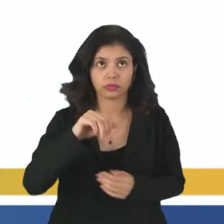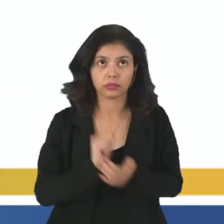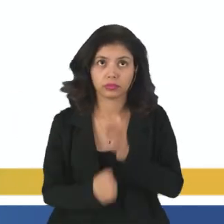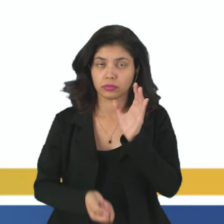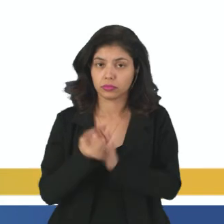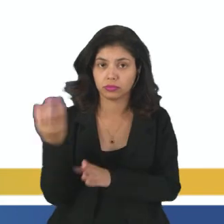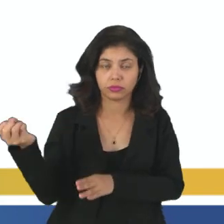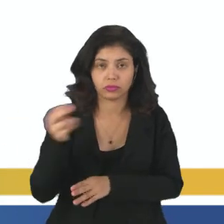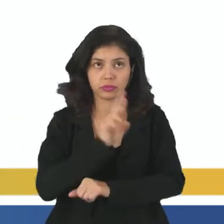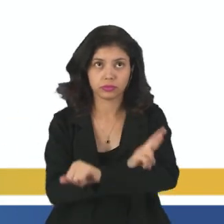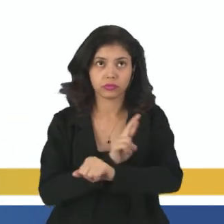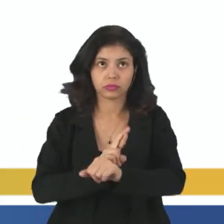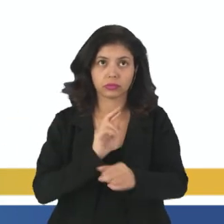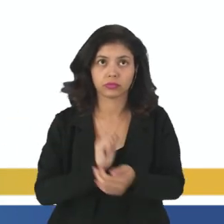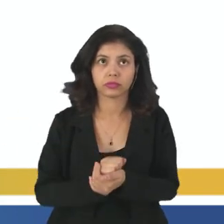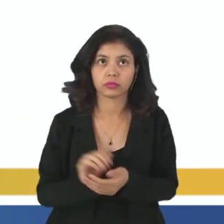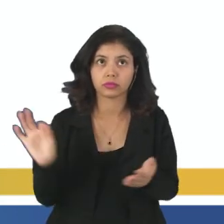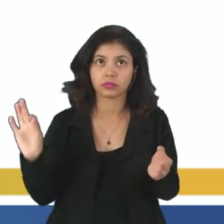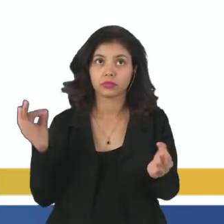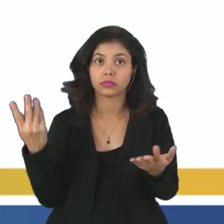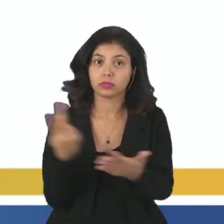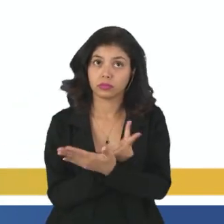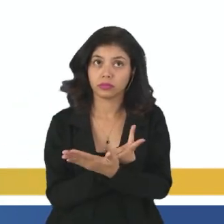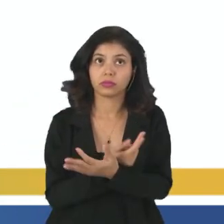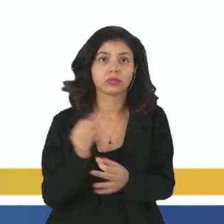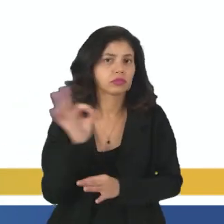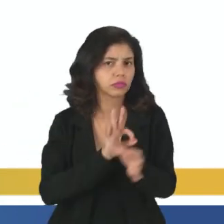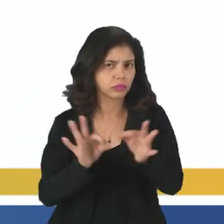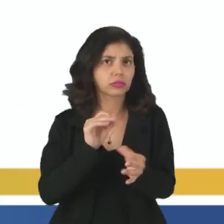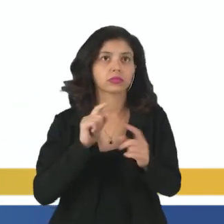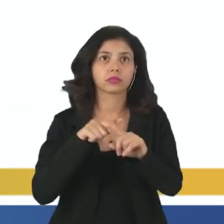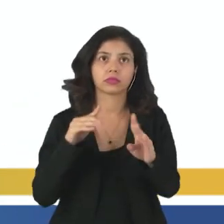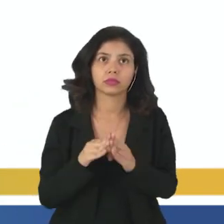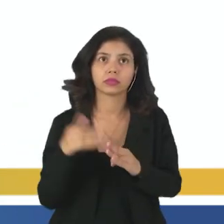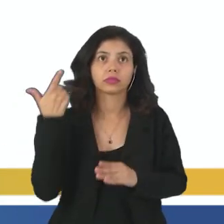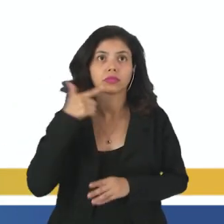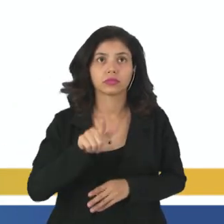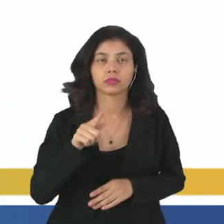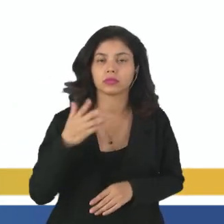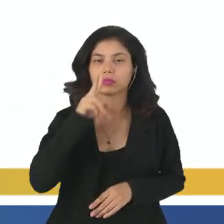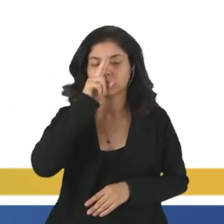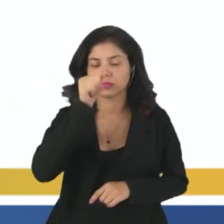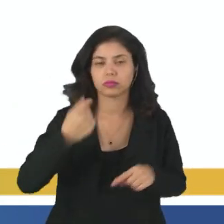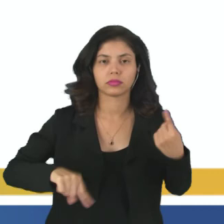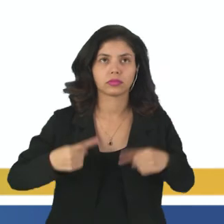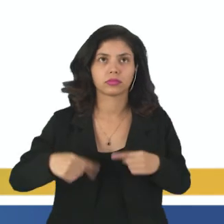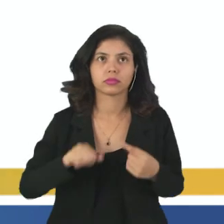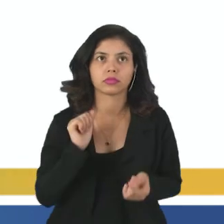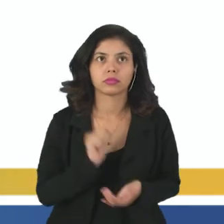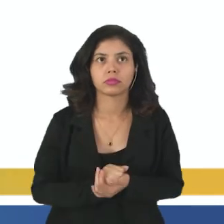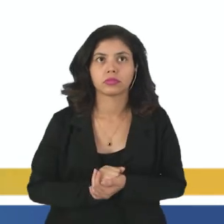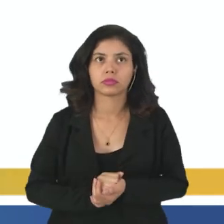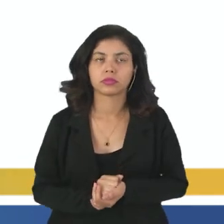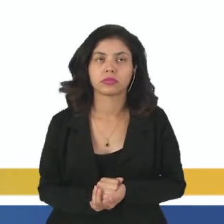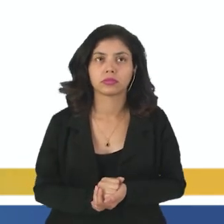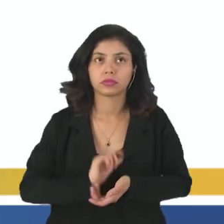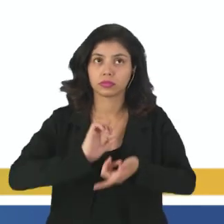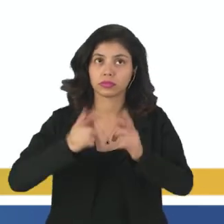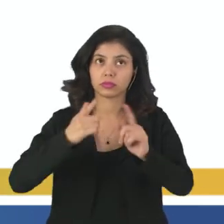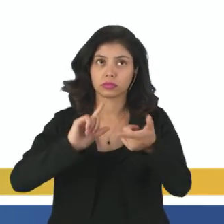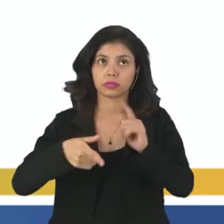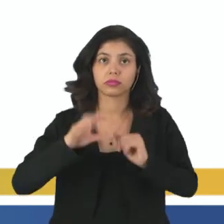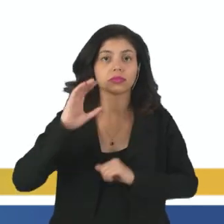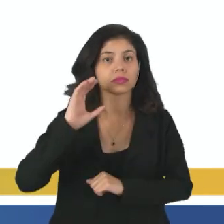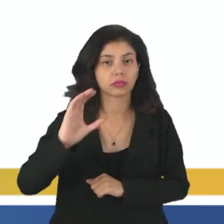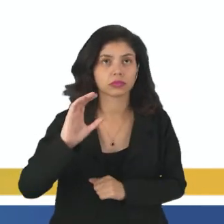uma nova religião, corrigir erros da Igreja ou ganhar poder político. A alternativa correta é